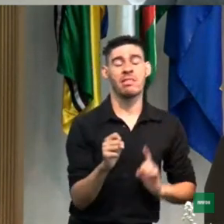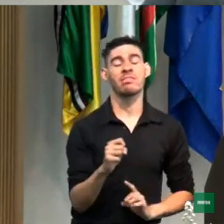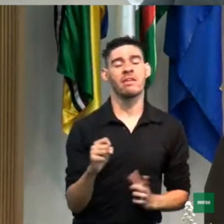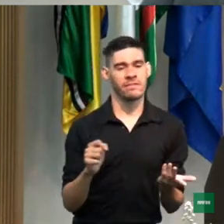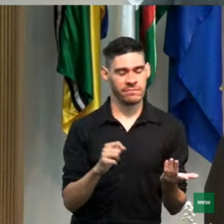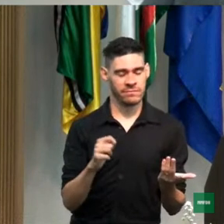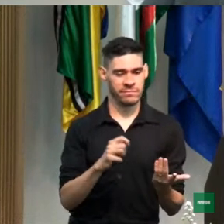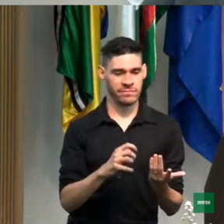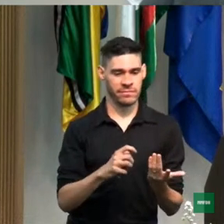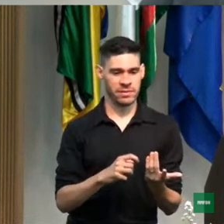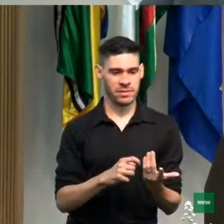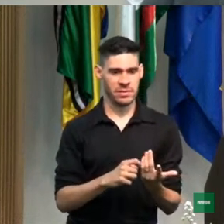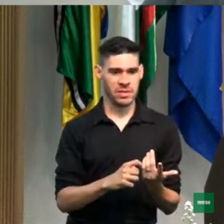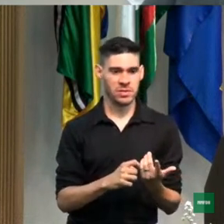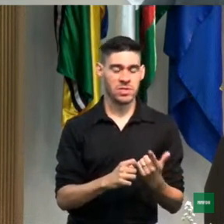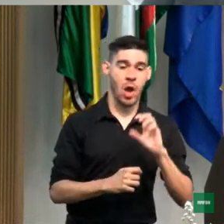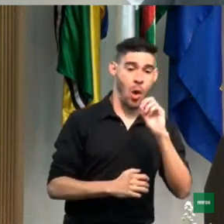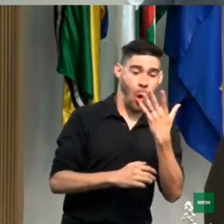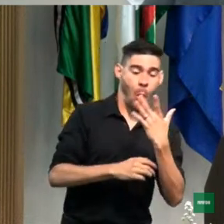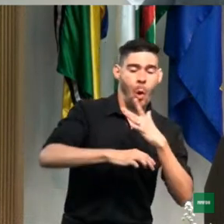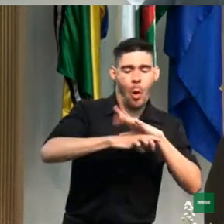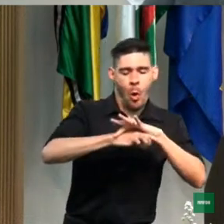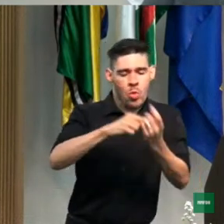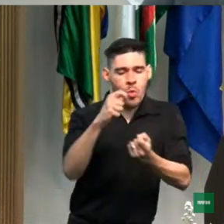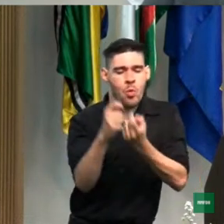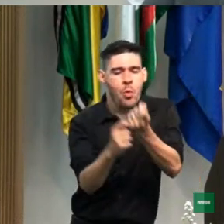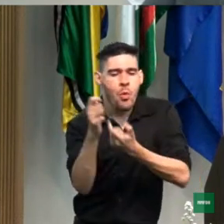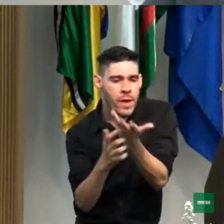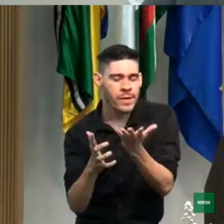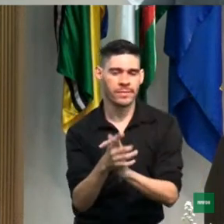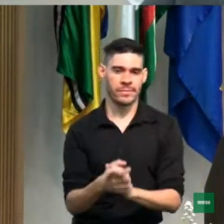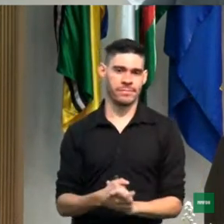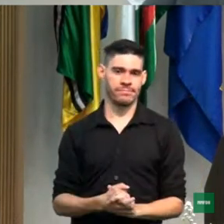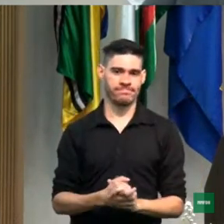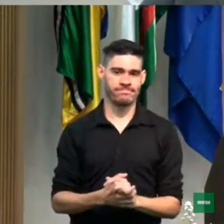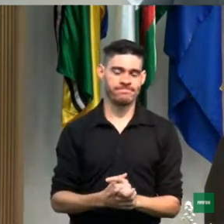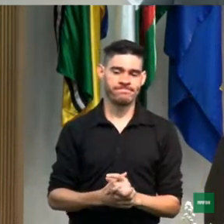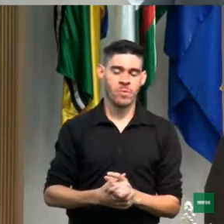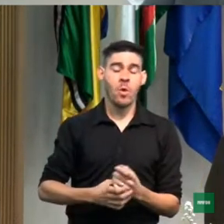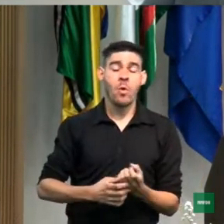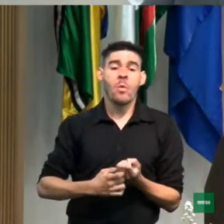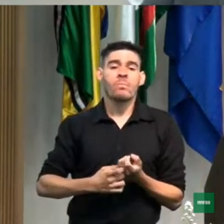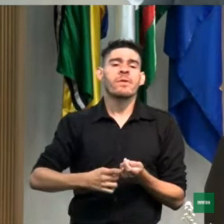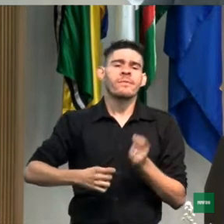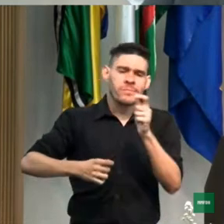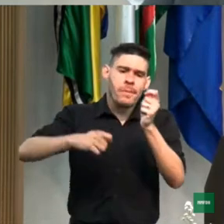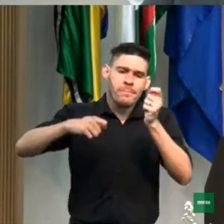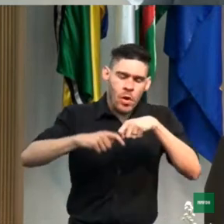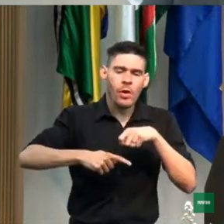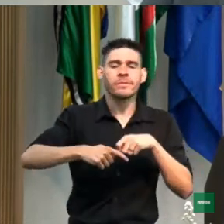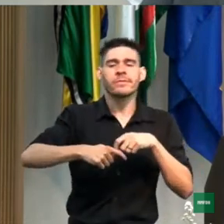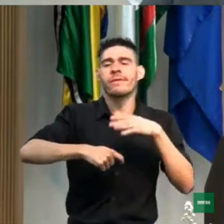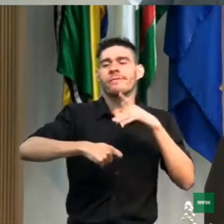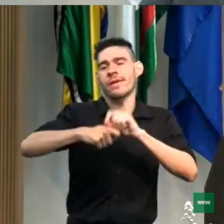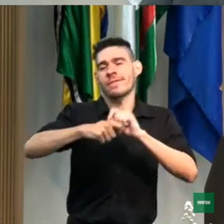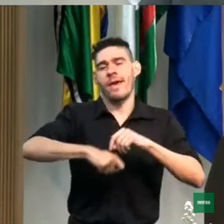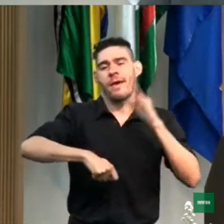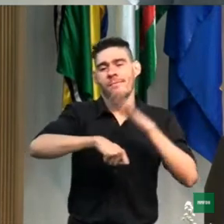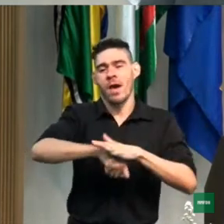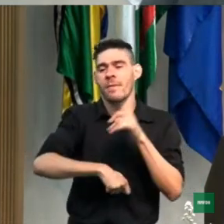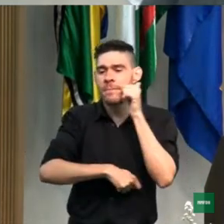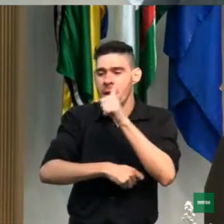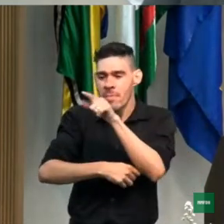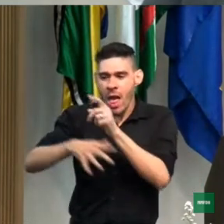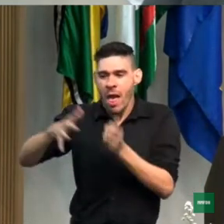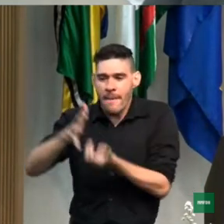raras? Quanto vocês poderiam fazer mais pelas mulheres que estão lá produzindo e fazendo a sua empresa